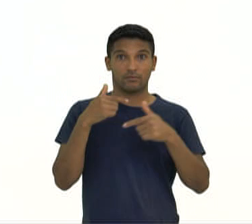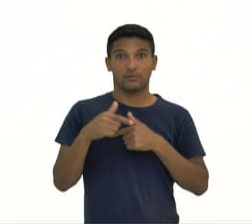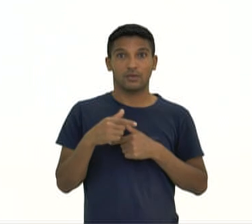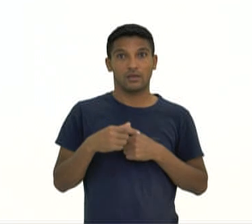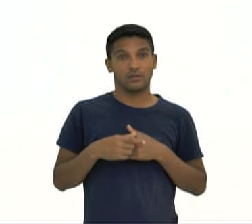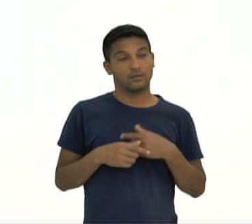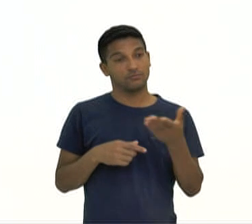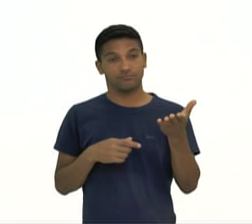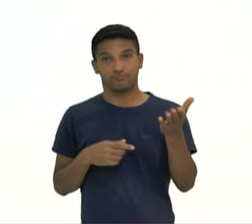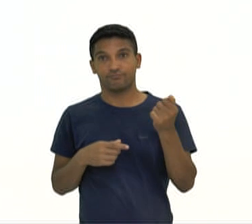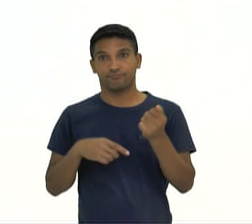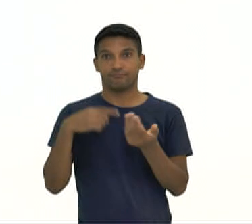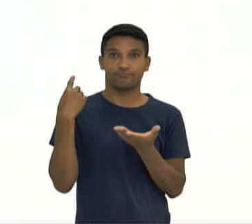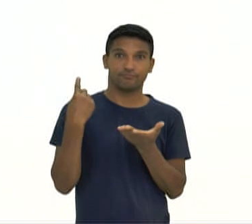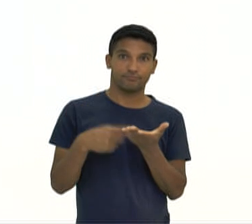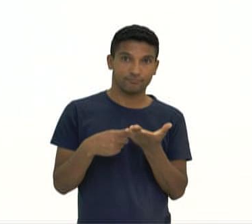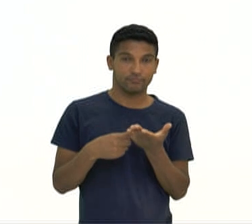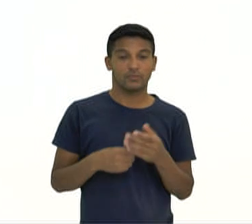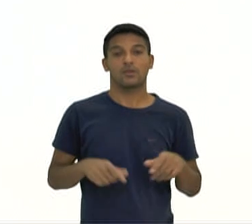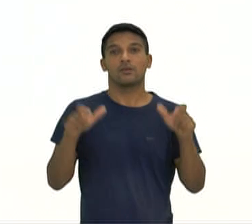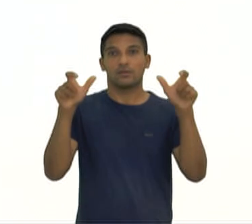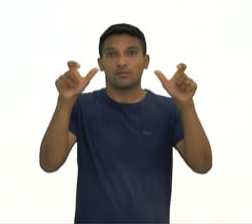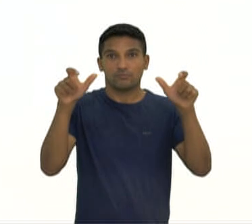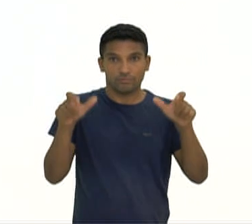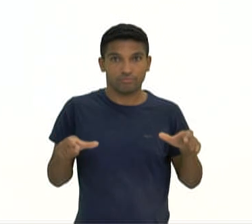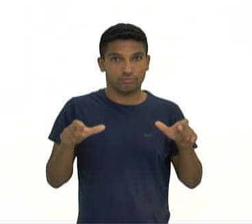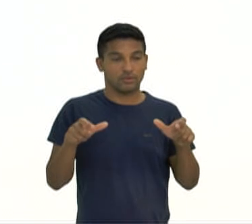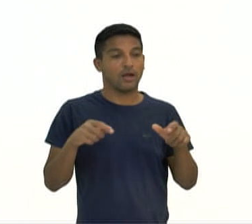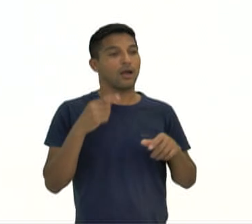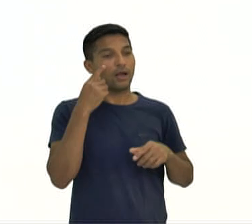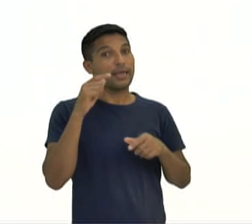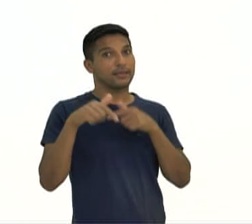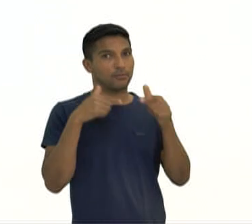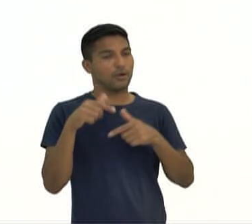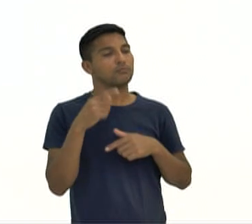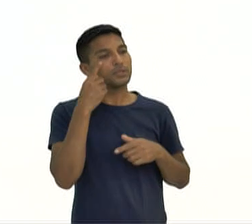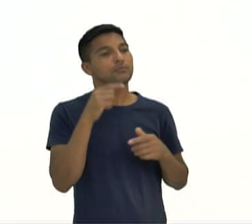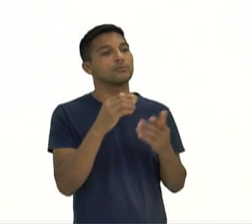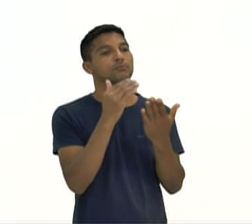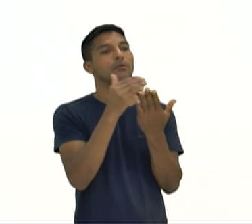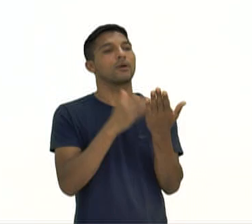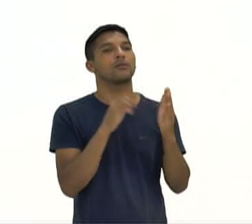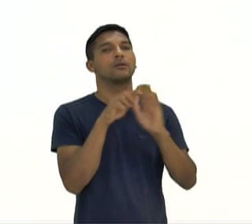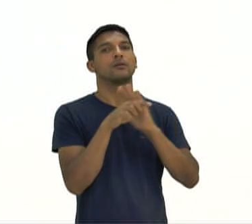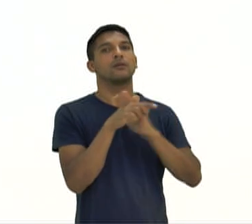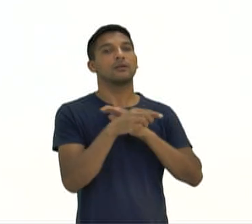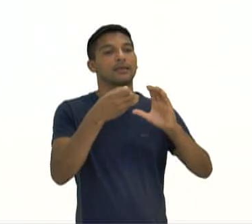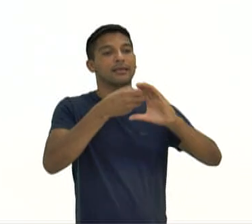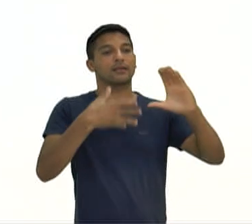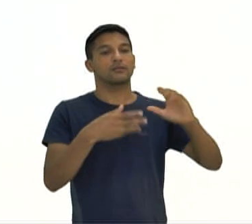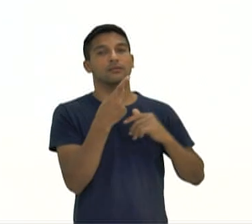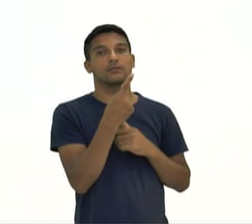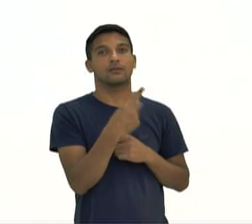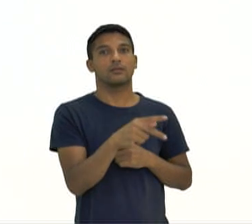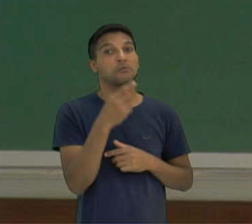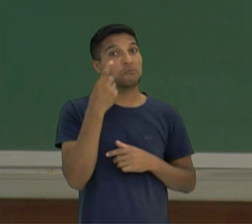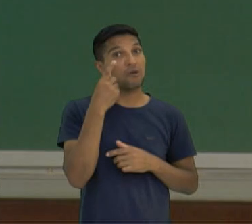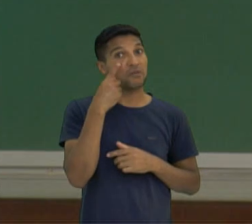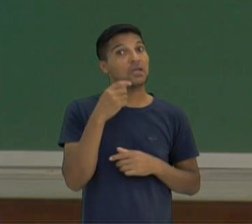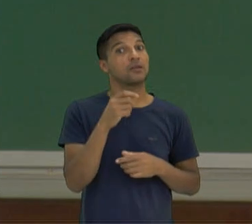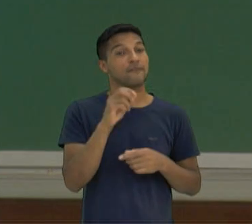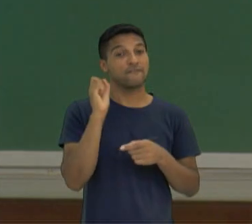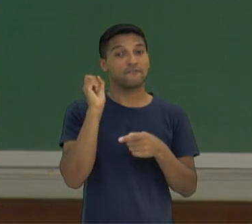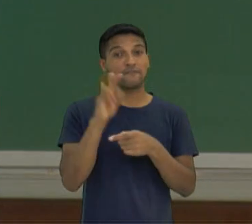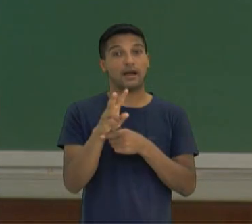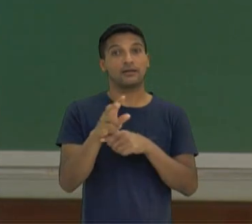para ambos conversarem e verem seus objetivos, as suas características, para ver se se enquadra naquela vaga de